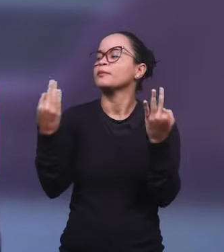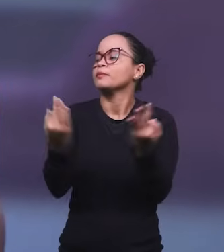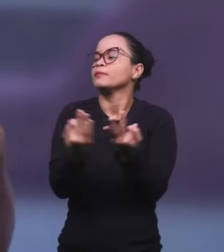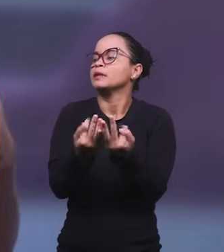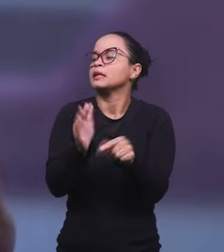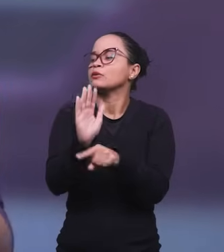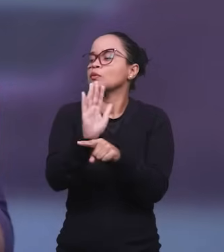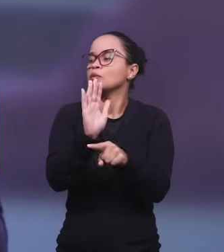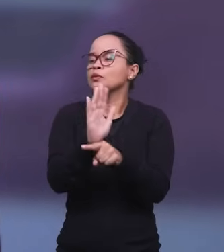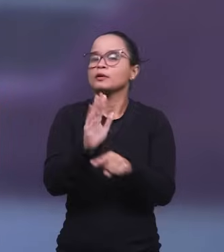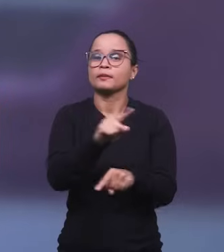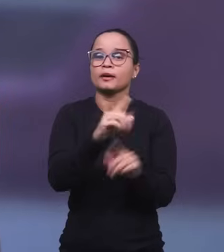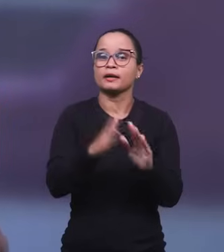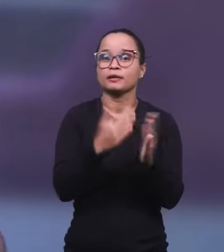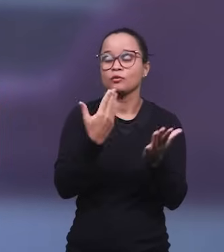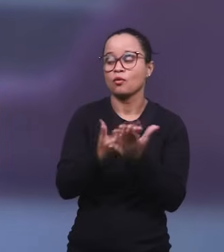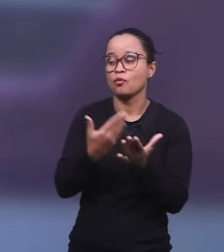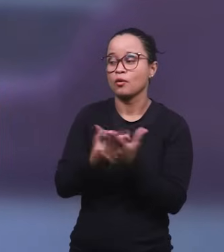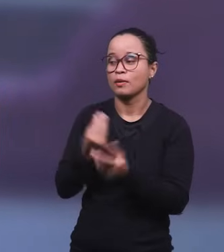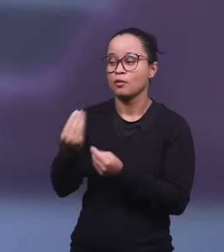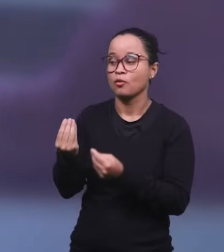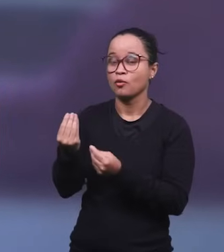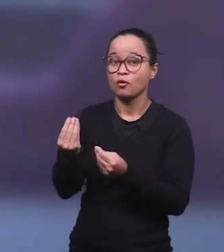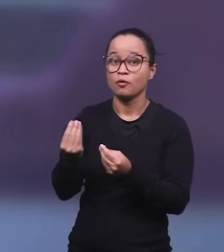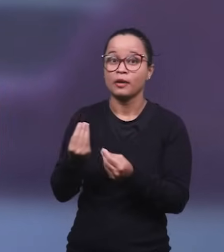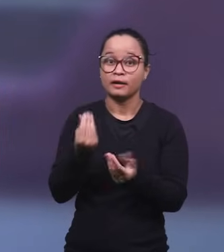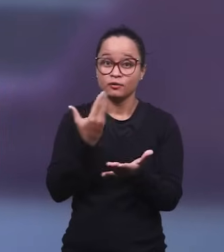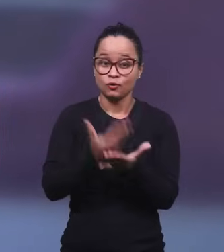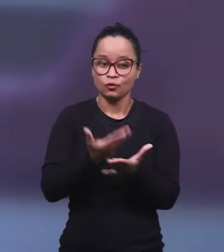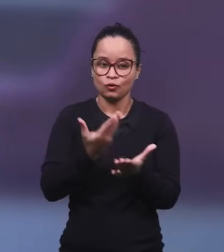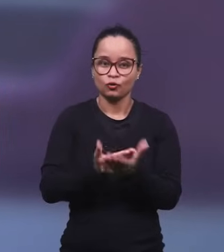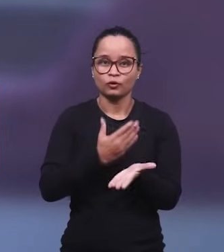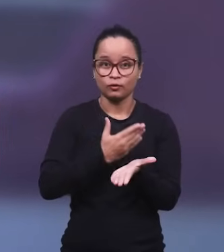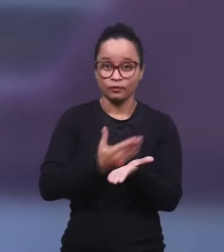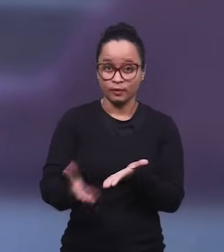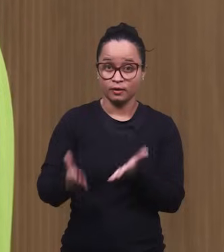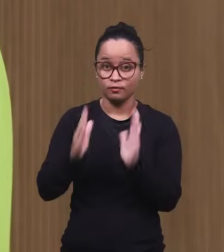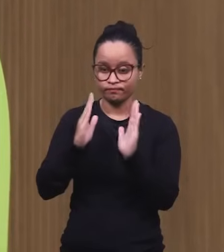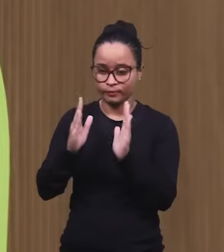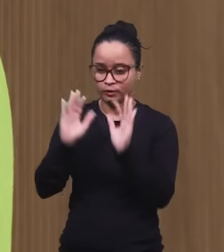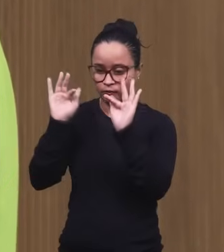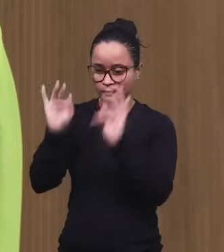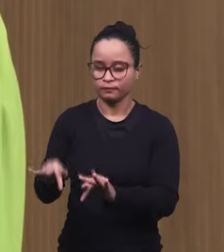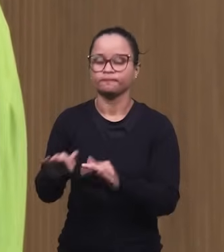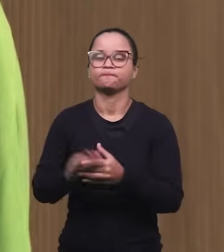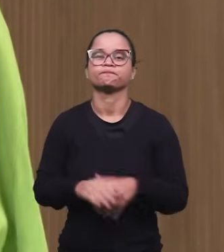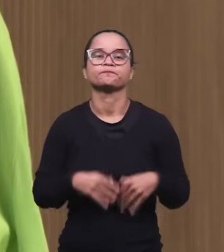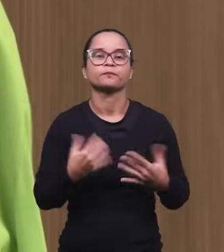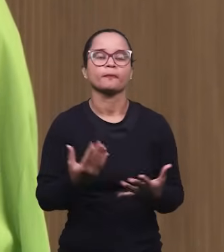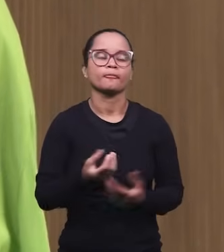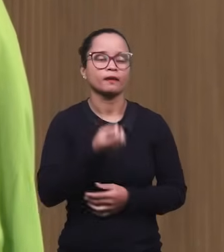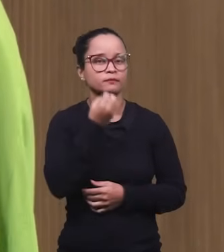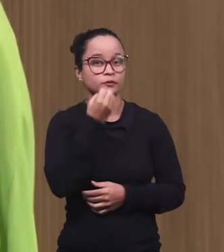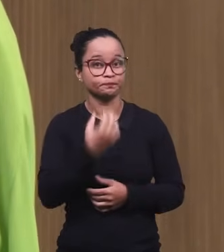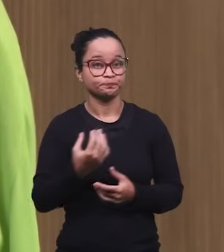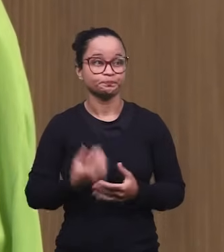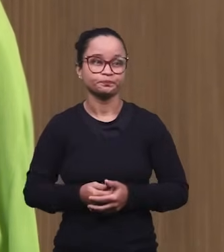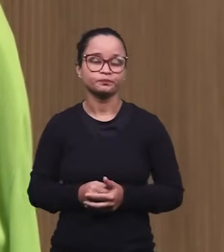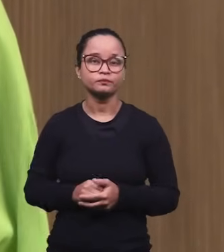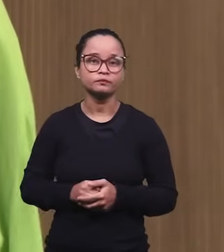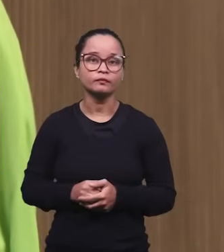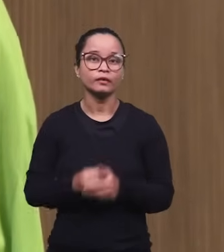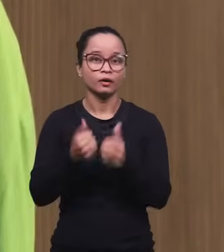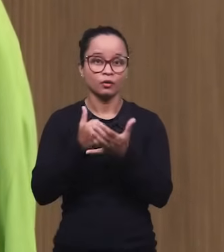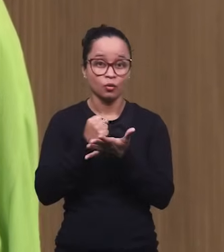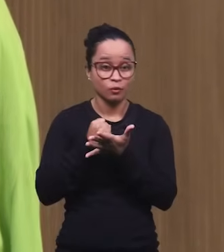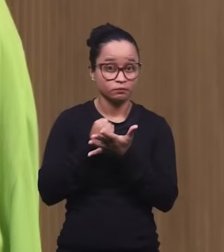que a escola está fazendo em relação a esse estudo sistematizado, Eveline? Bem, o acompanhamento das famílias